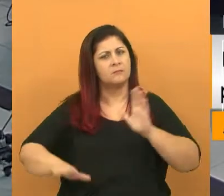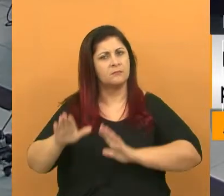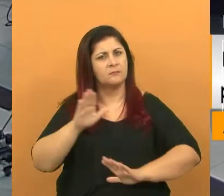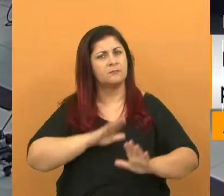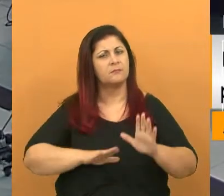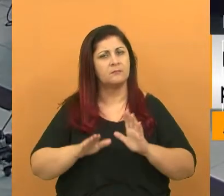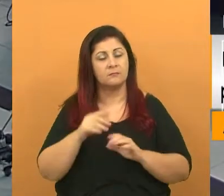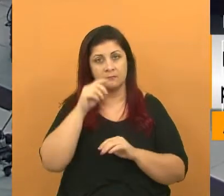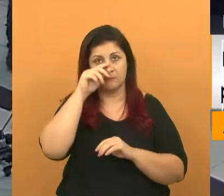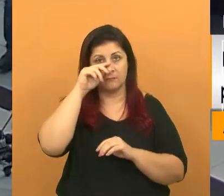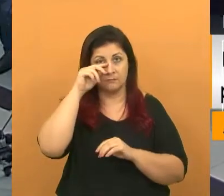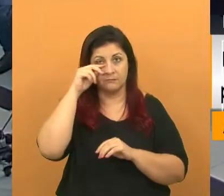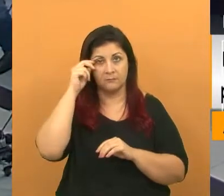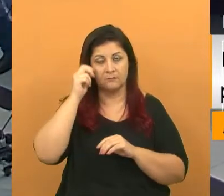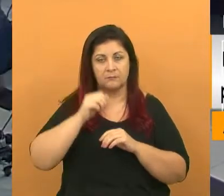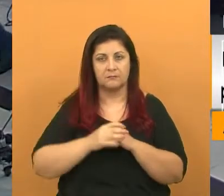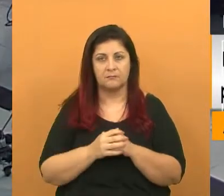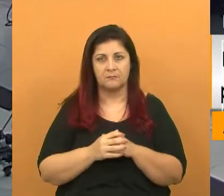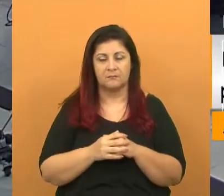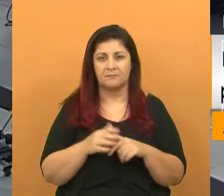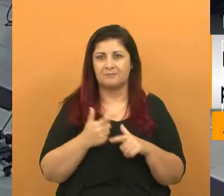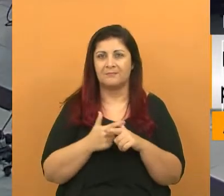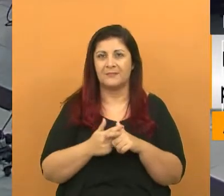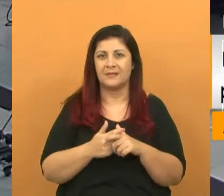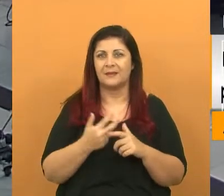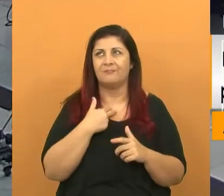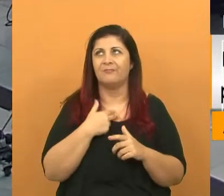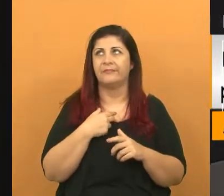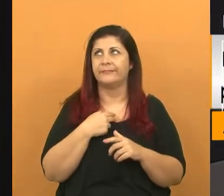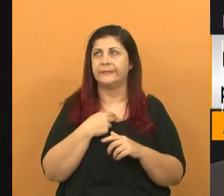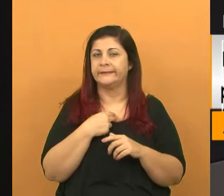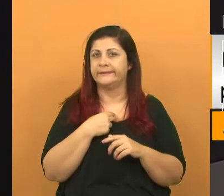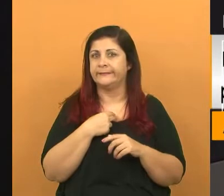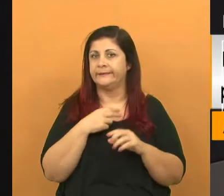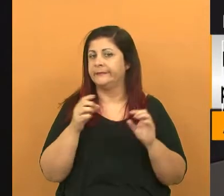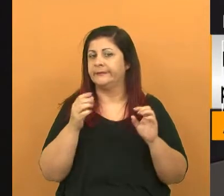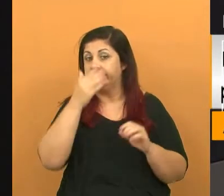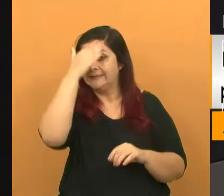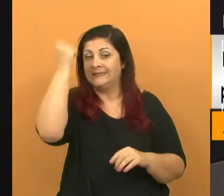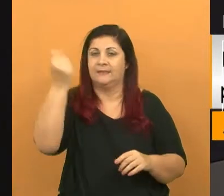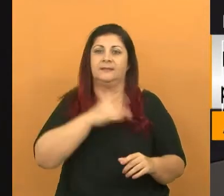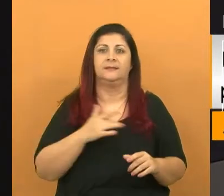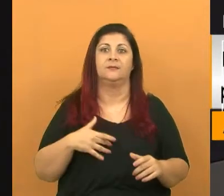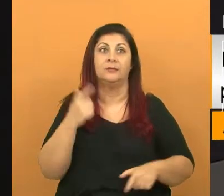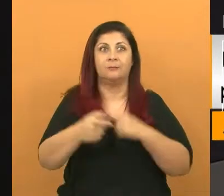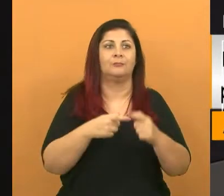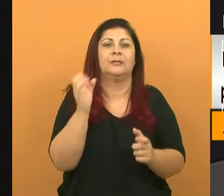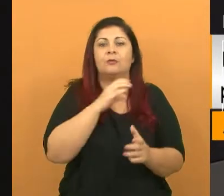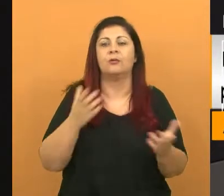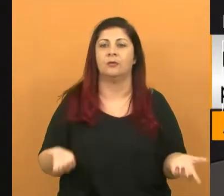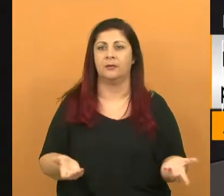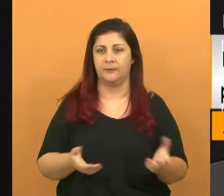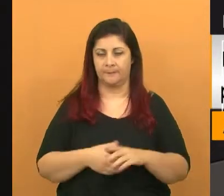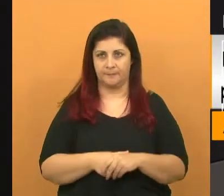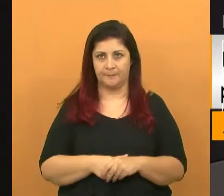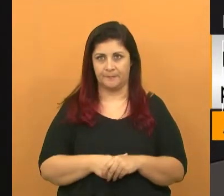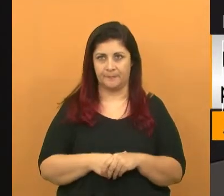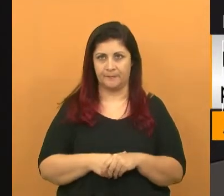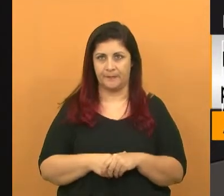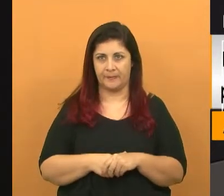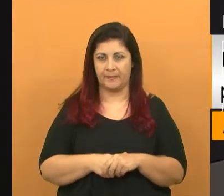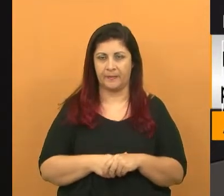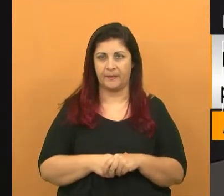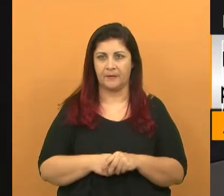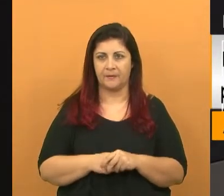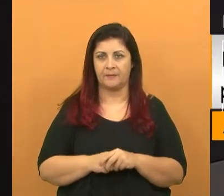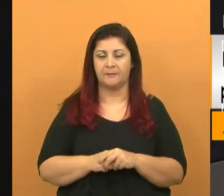né, assim, antecipado, né, porque não pode deixar acontecer, a coisa ficar mais grave para depois querer correr atrás de uma salvação, que aí fica mais